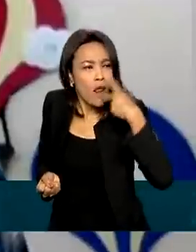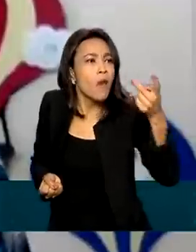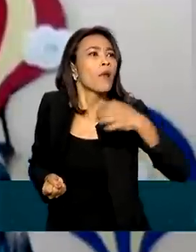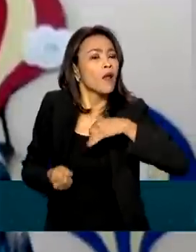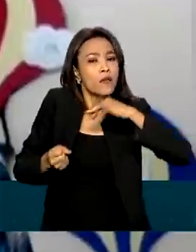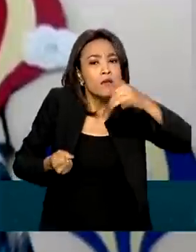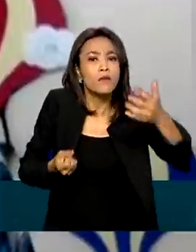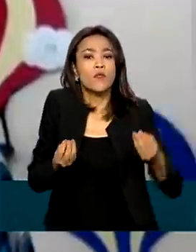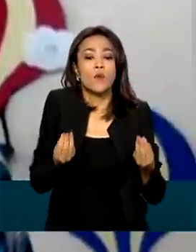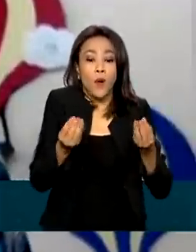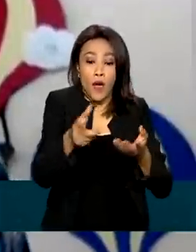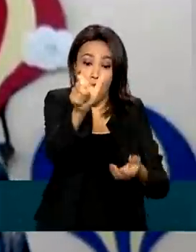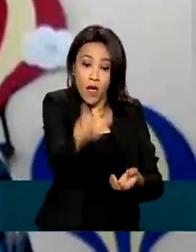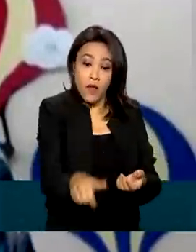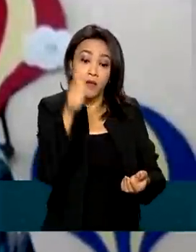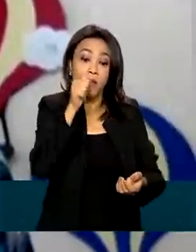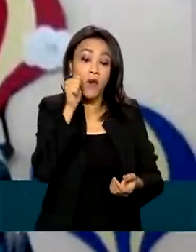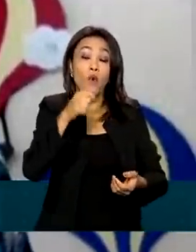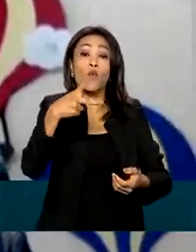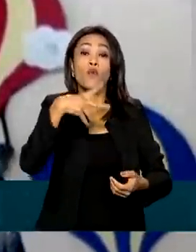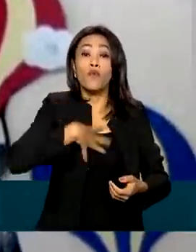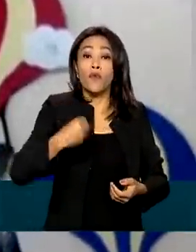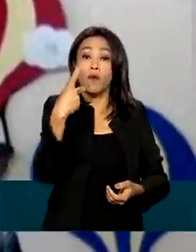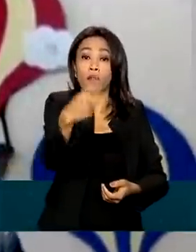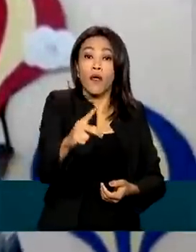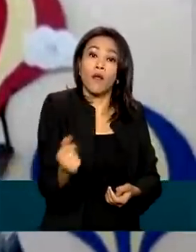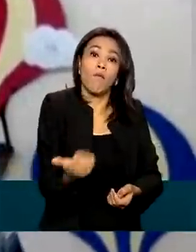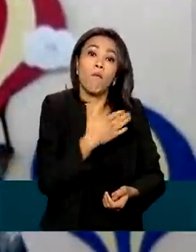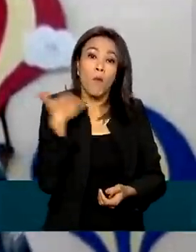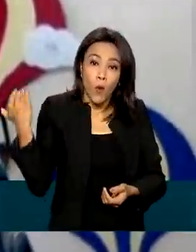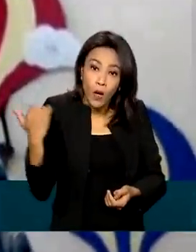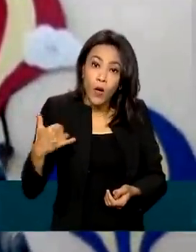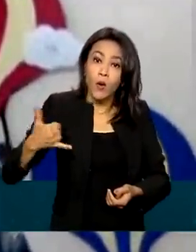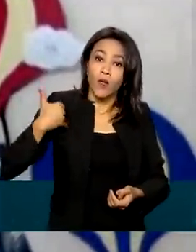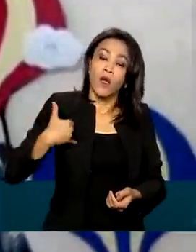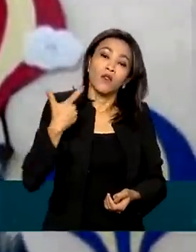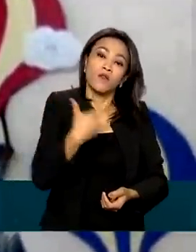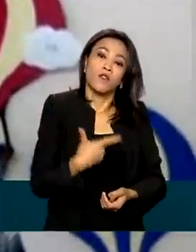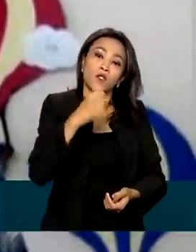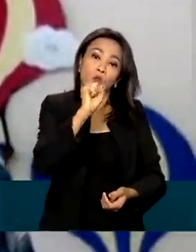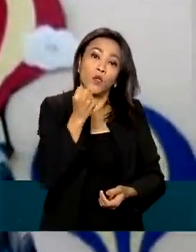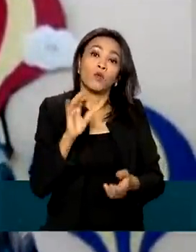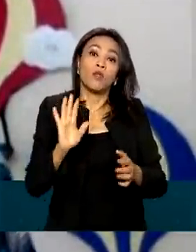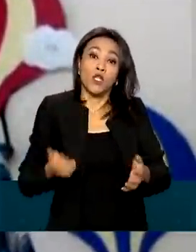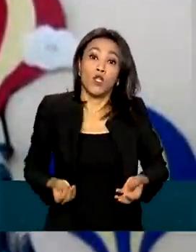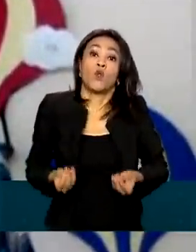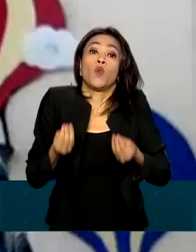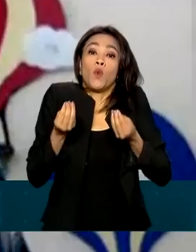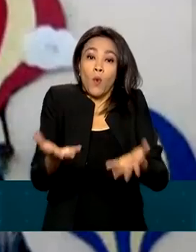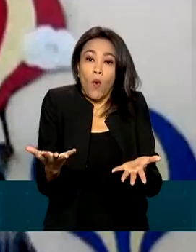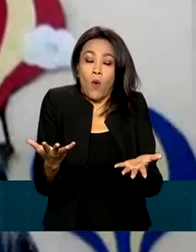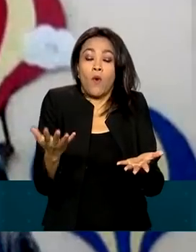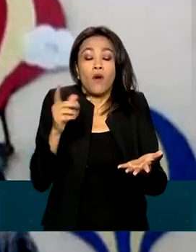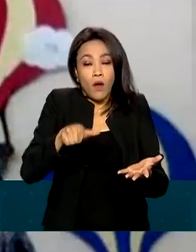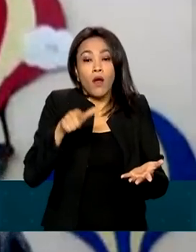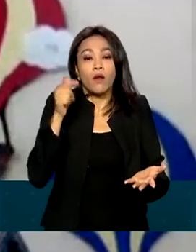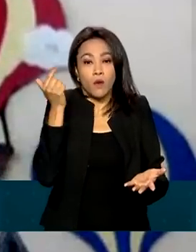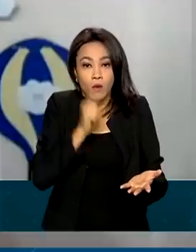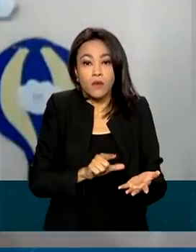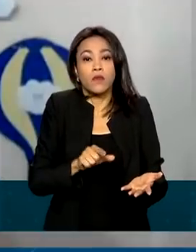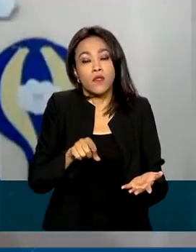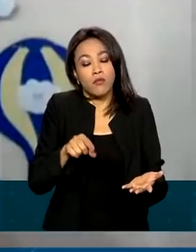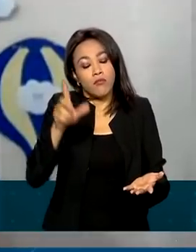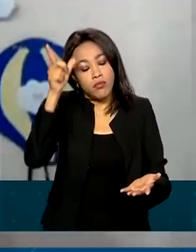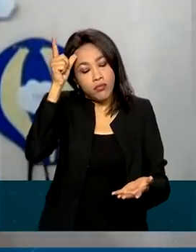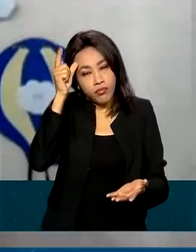Matilde doou os órgãos do filho que morreu de forma violenta aos 28 anos o gesto ajudou a lidar com a